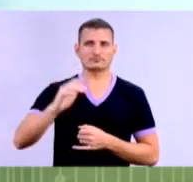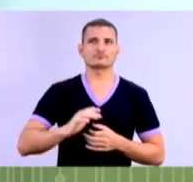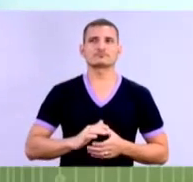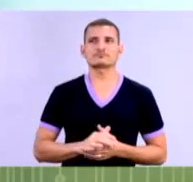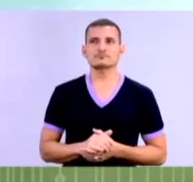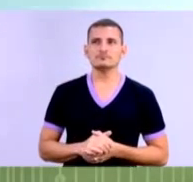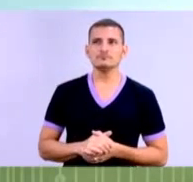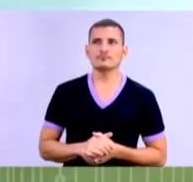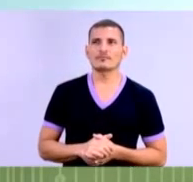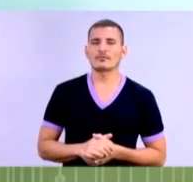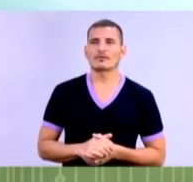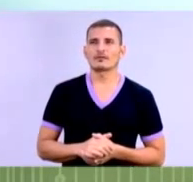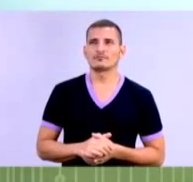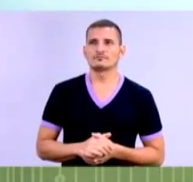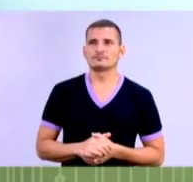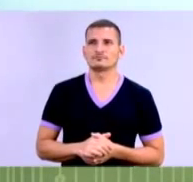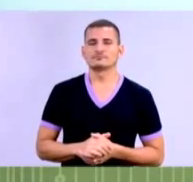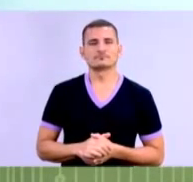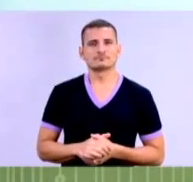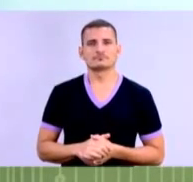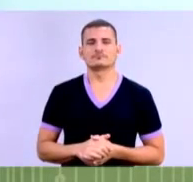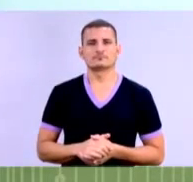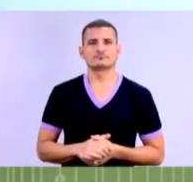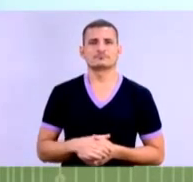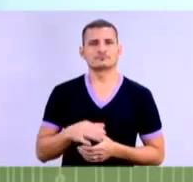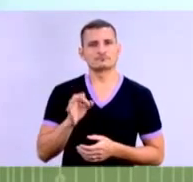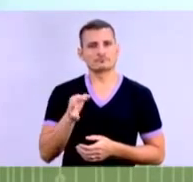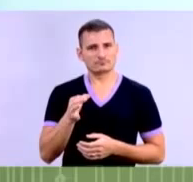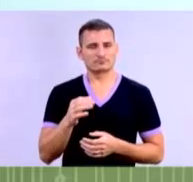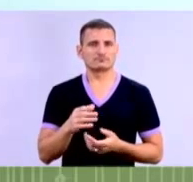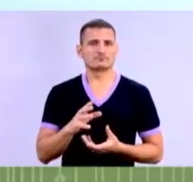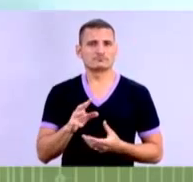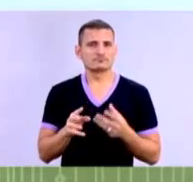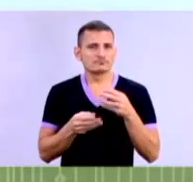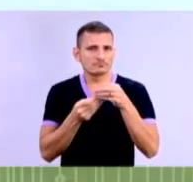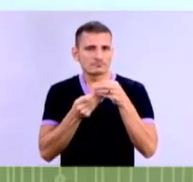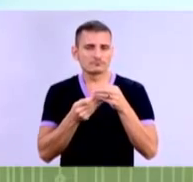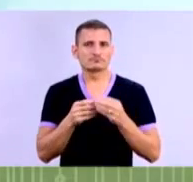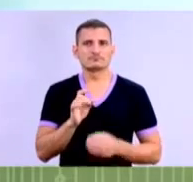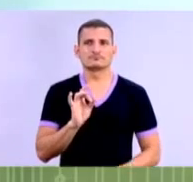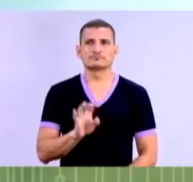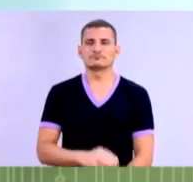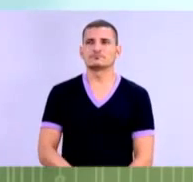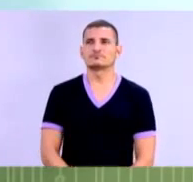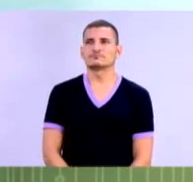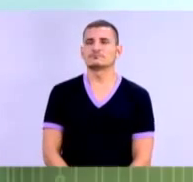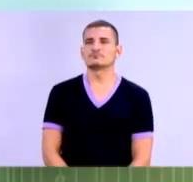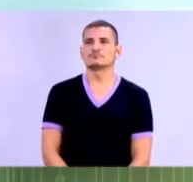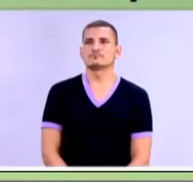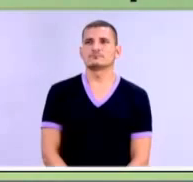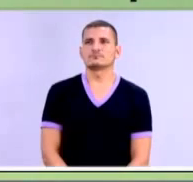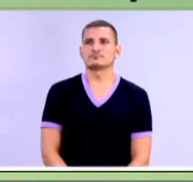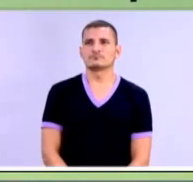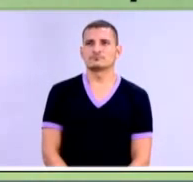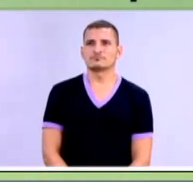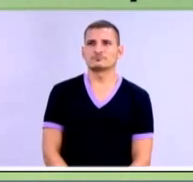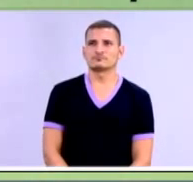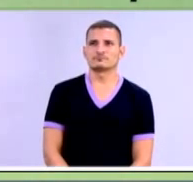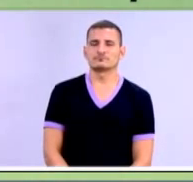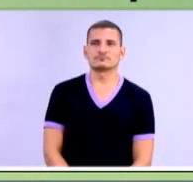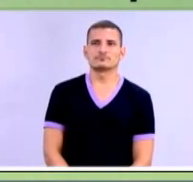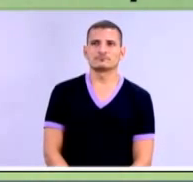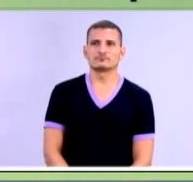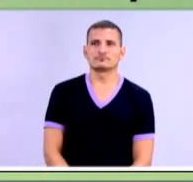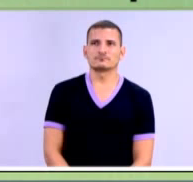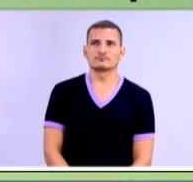acho que gabaritou aí, mas vamos complementar só mais um pouquinho, vamos acompanhar? Só faltou a parte do efeito do